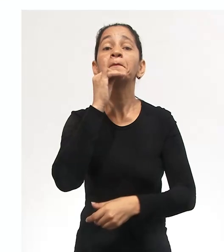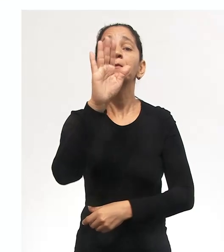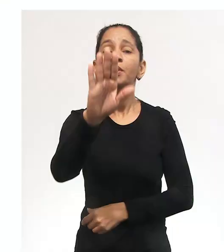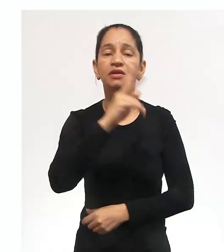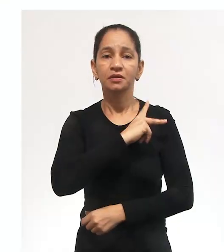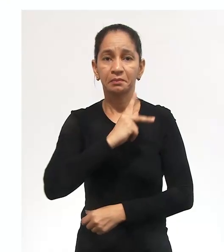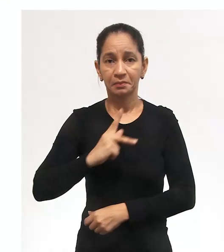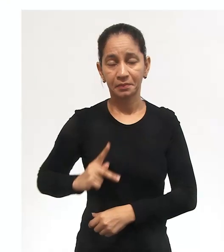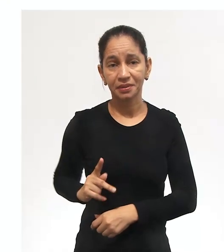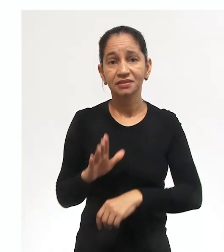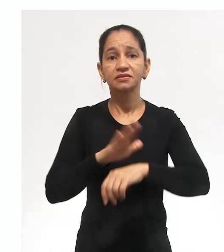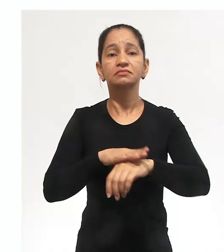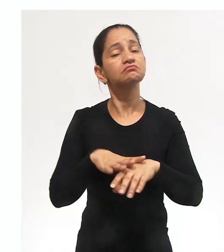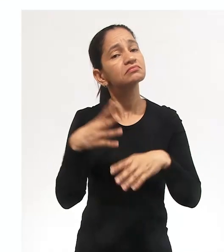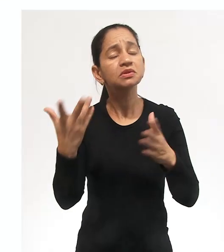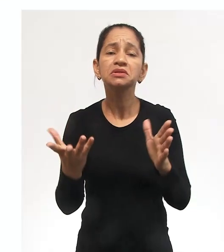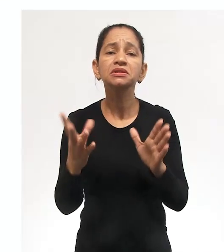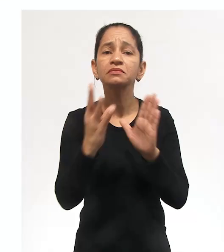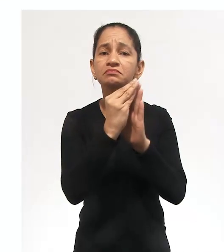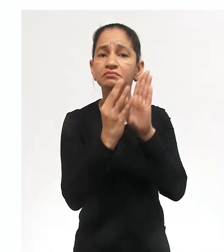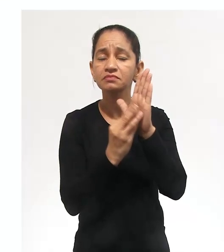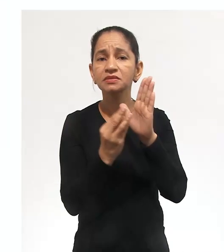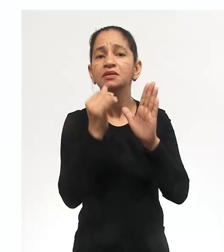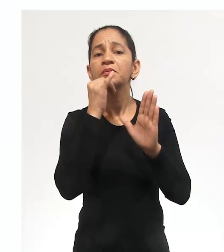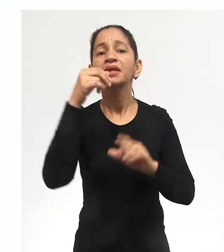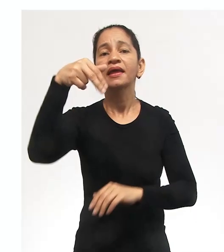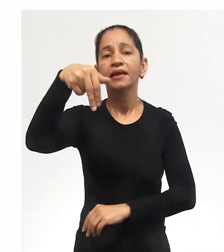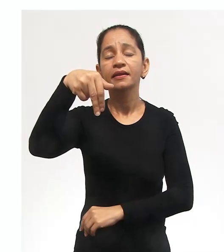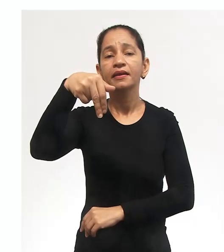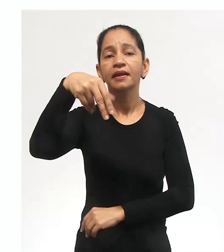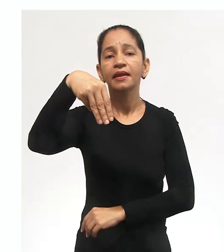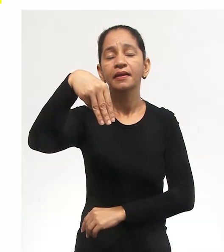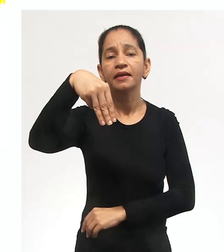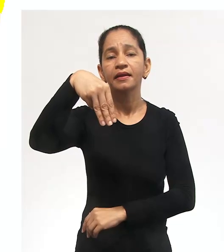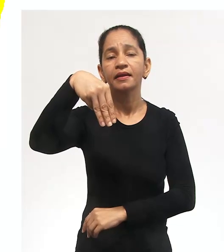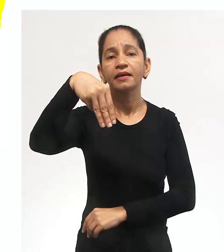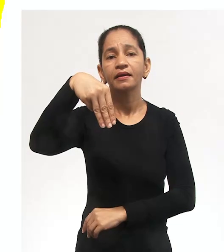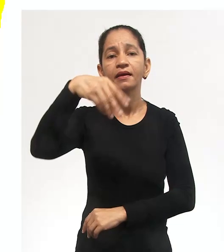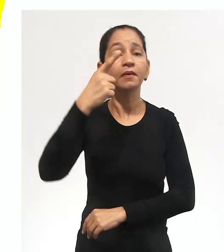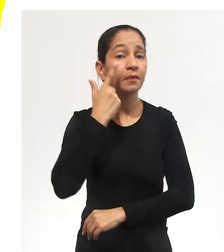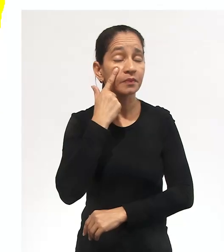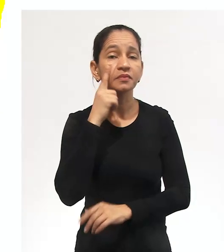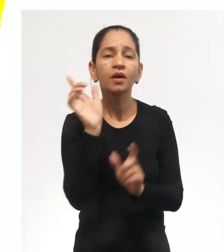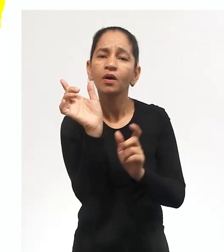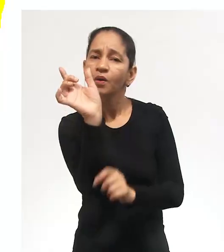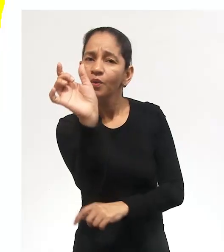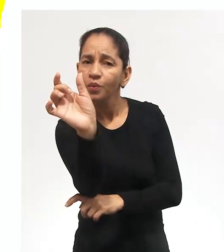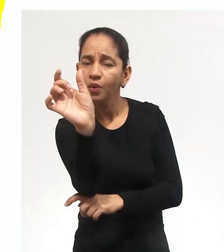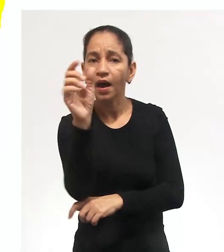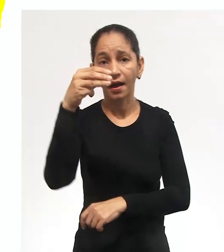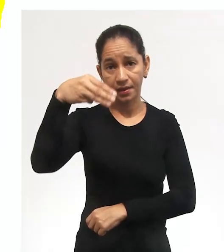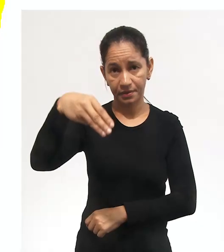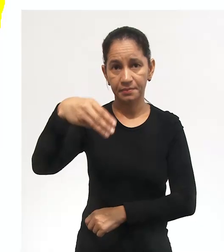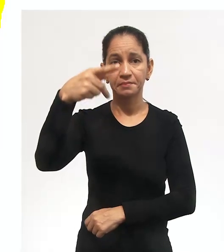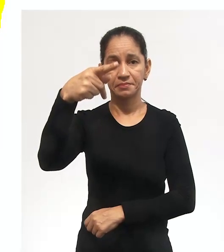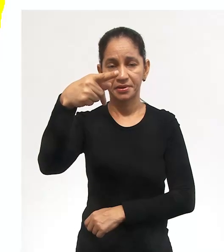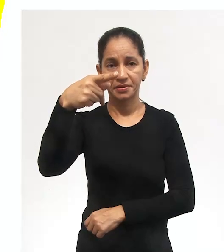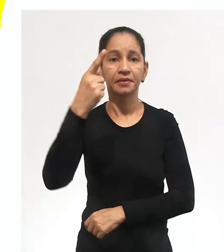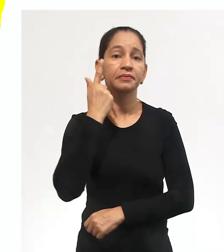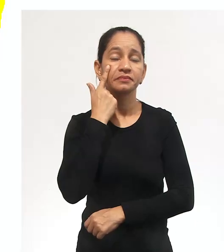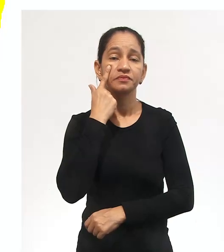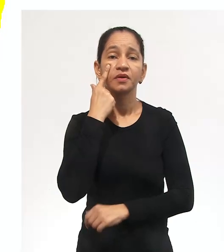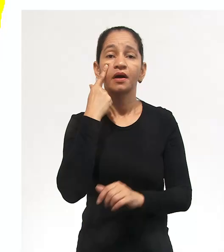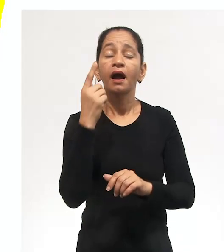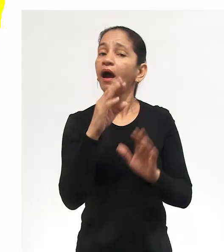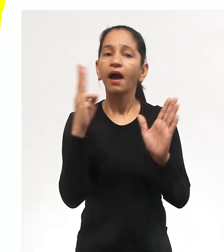da República ele adota medidas provisórias. Uma MP, né? Ó, deixa eu colocar no cantinho aqui, ó, MP. Uma